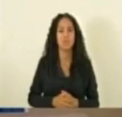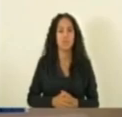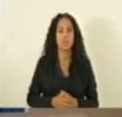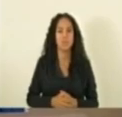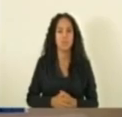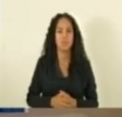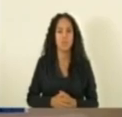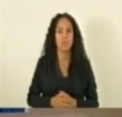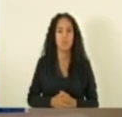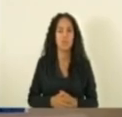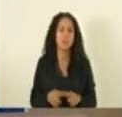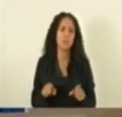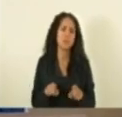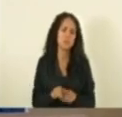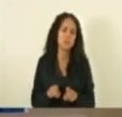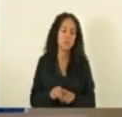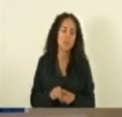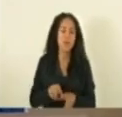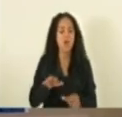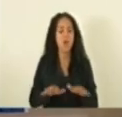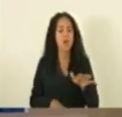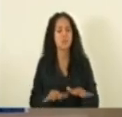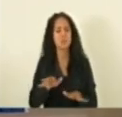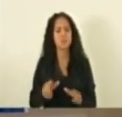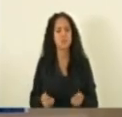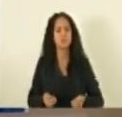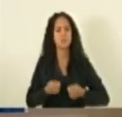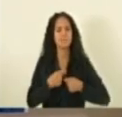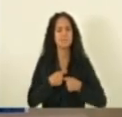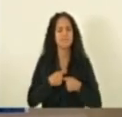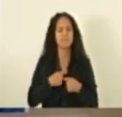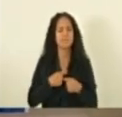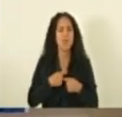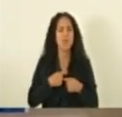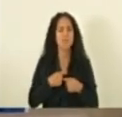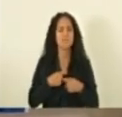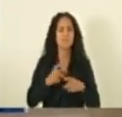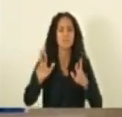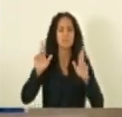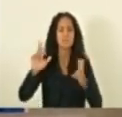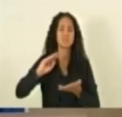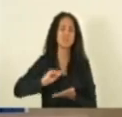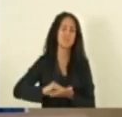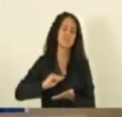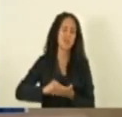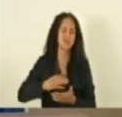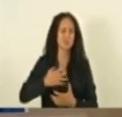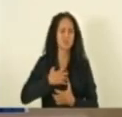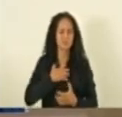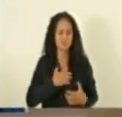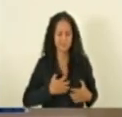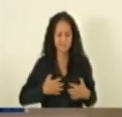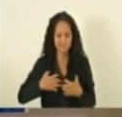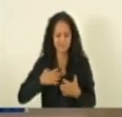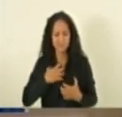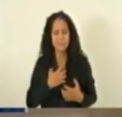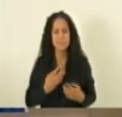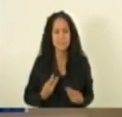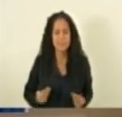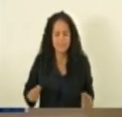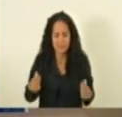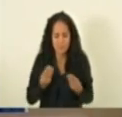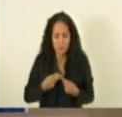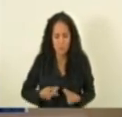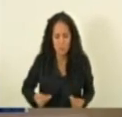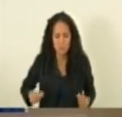e me coloco nisso, porque às vezes me vem uma falta de esperança muito grande, uma falta de que,